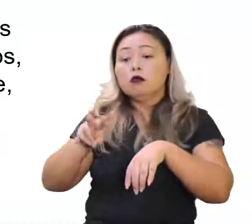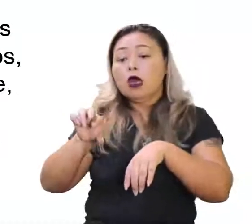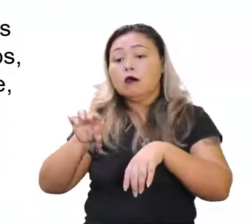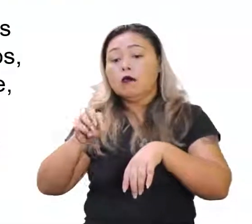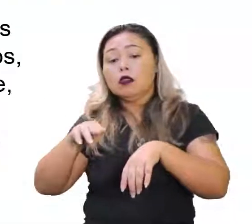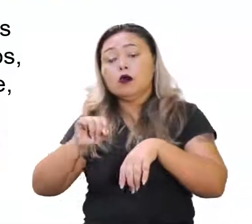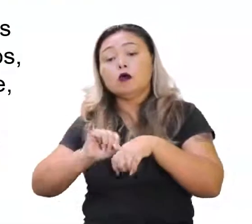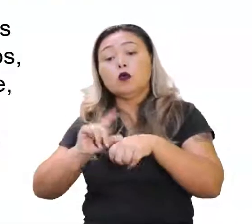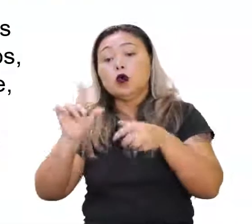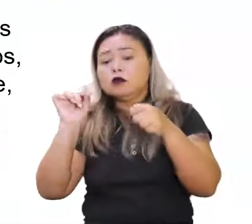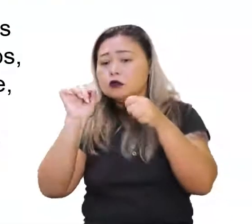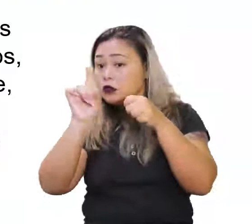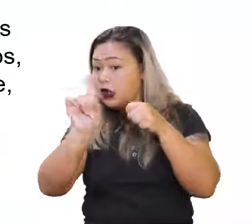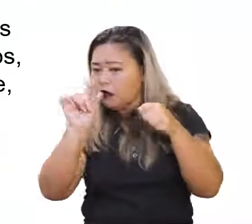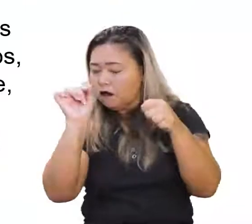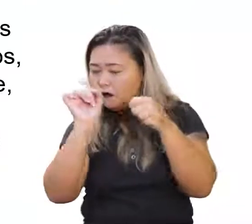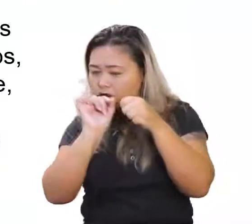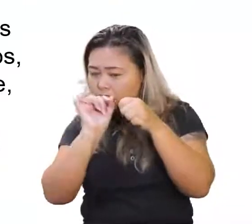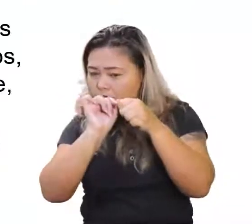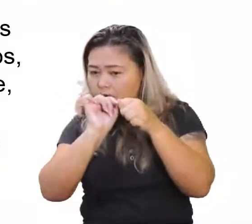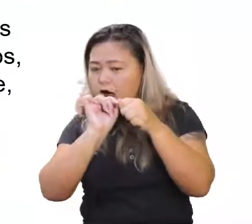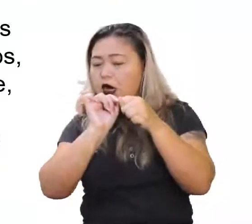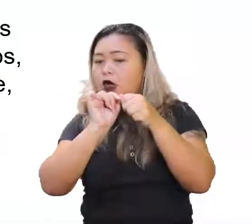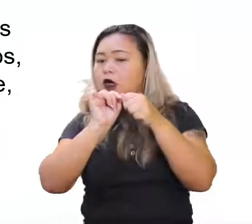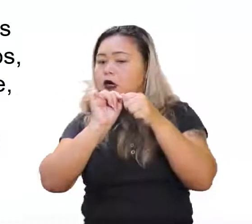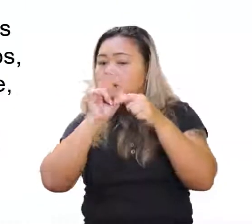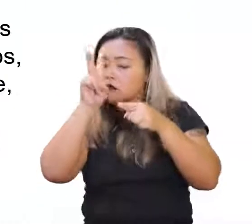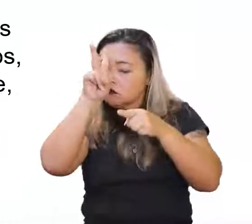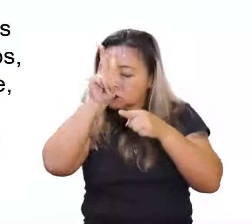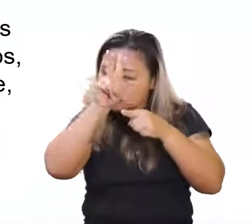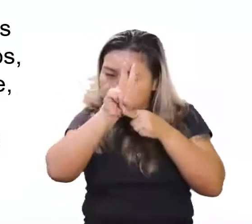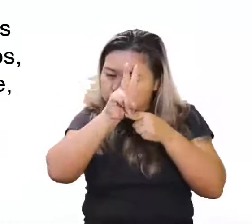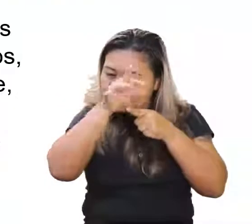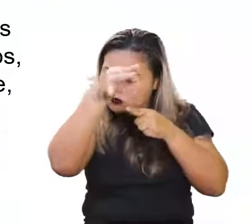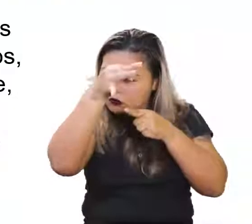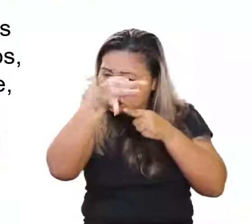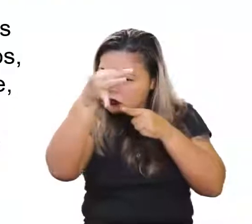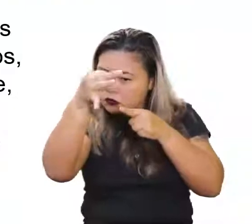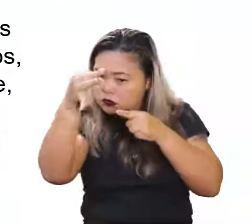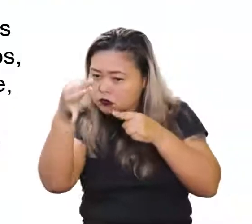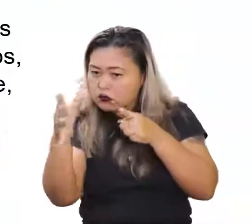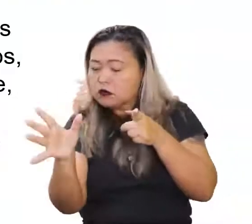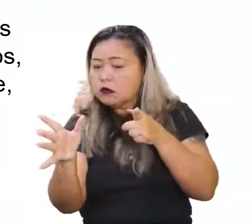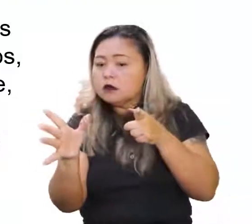você não faz os procedimentos corretos de